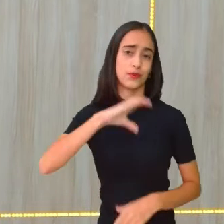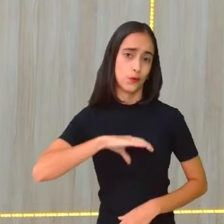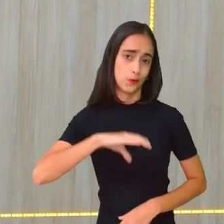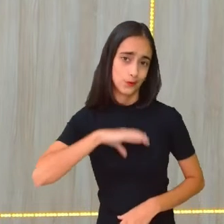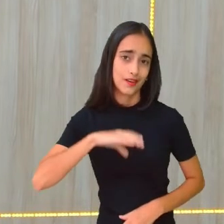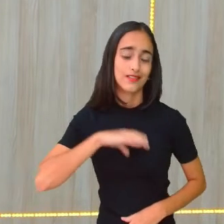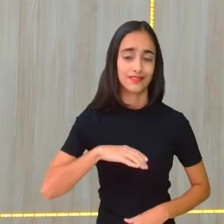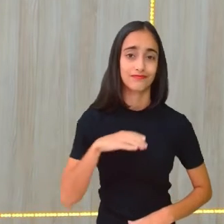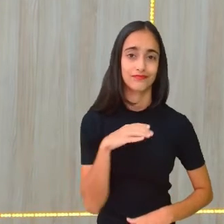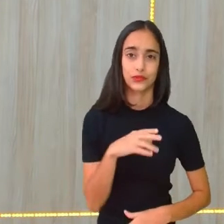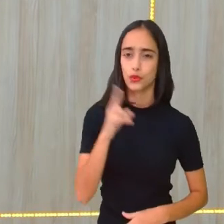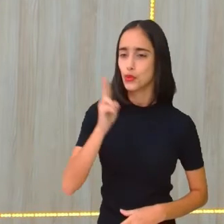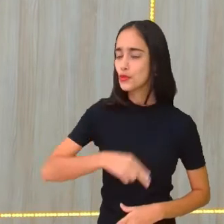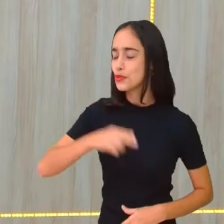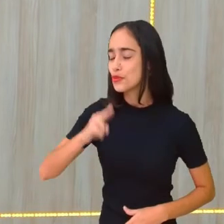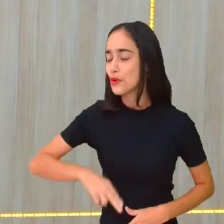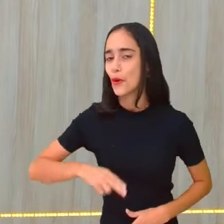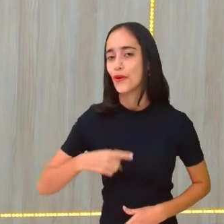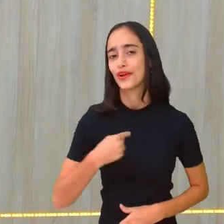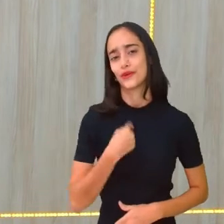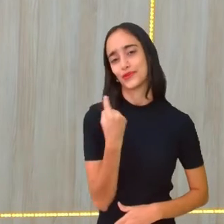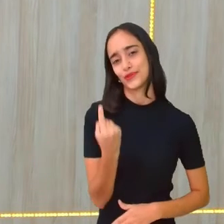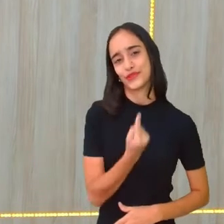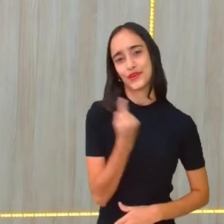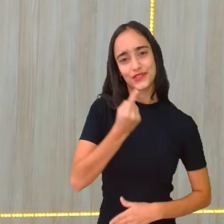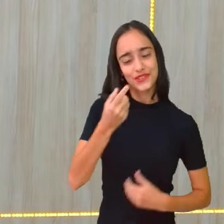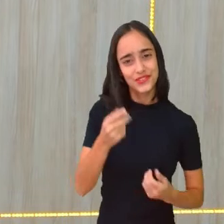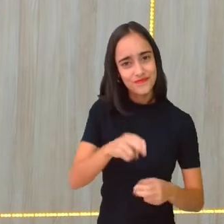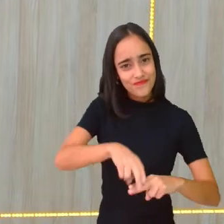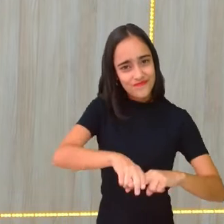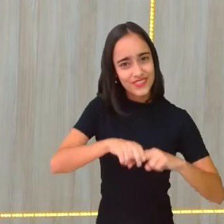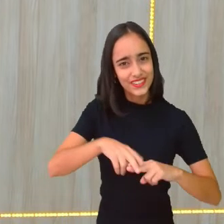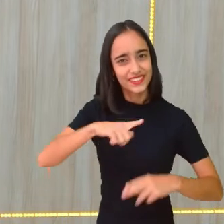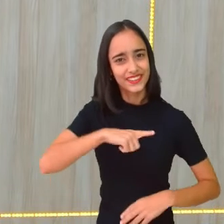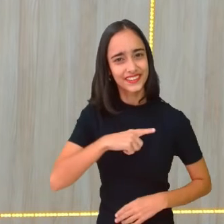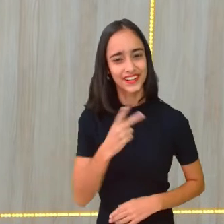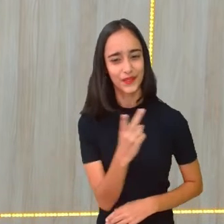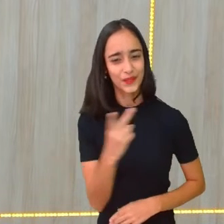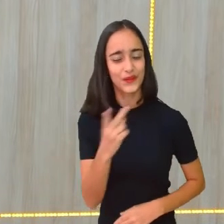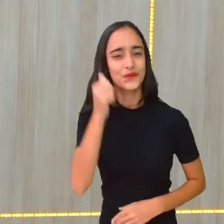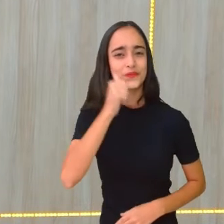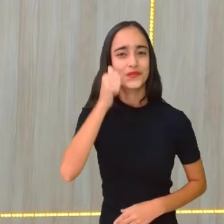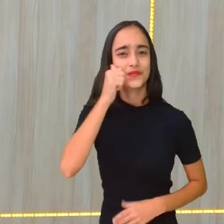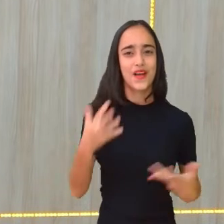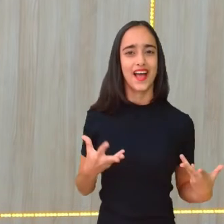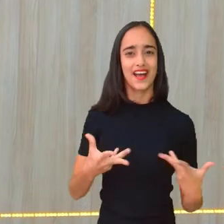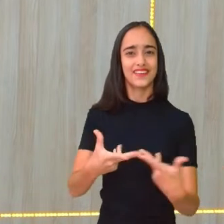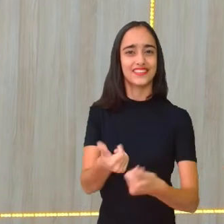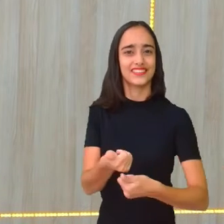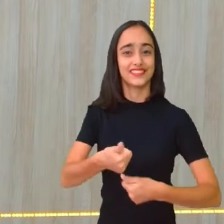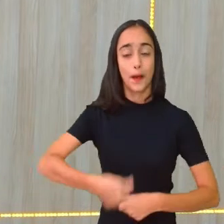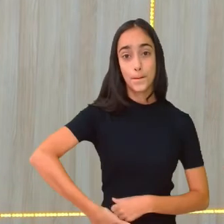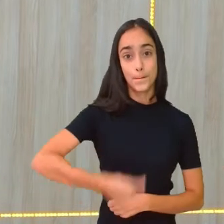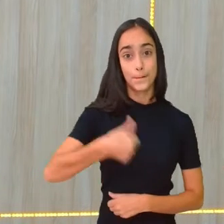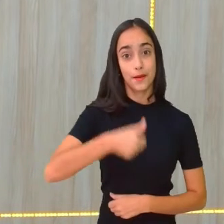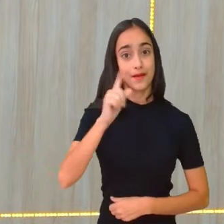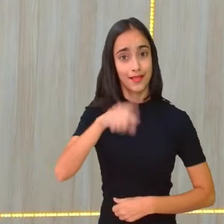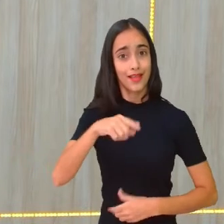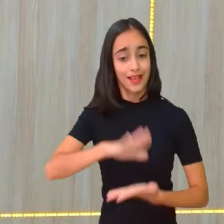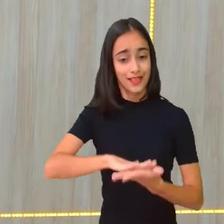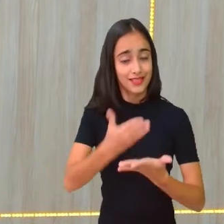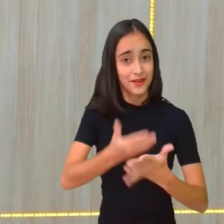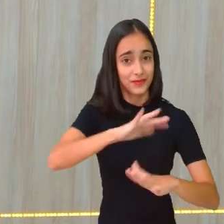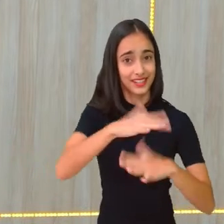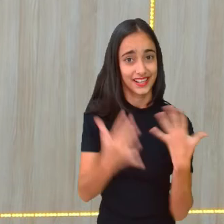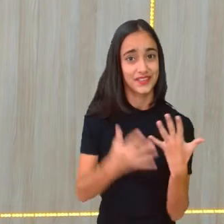certo? Eu nunca ando sozinha, então por isso eu estou acompanhada aqui de duas mulheres maravilhosas. A primeira delas é a nossa intérprete de Libras, que é